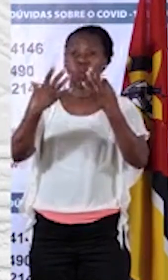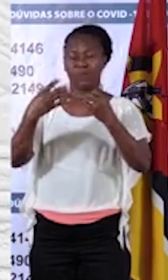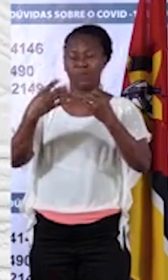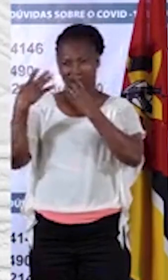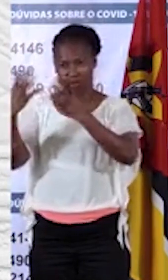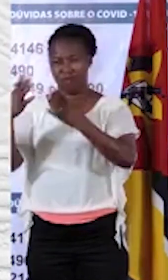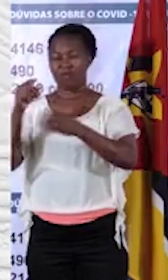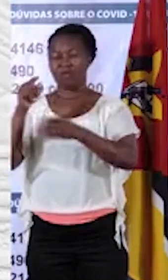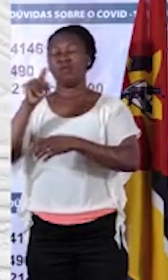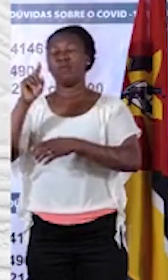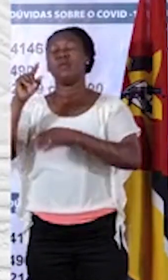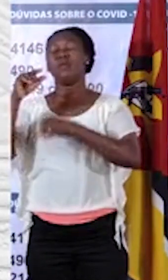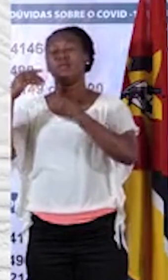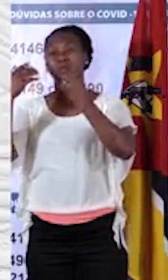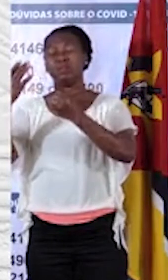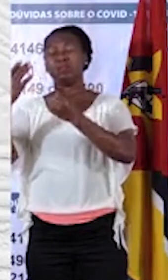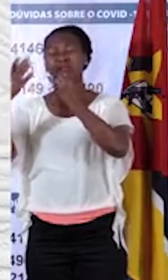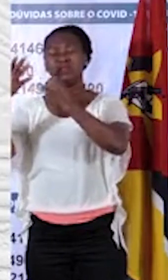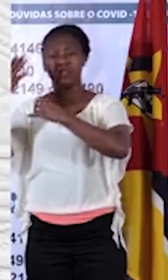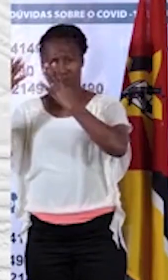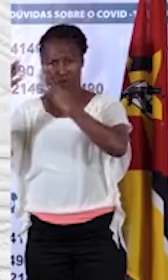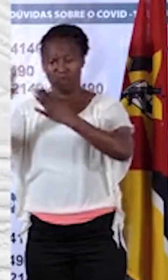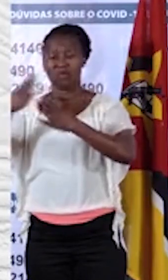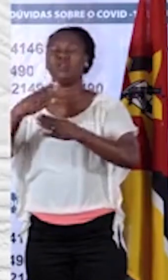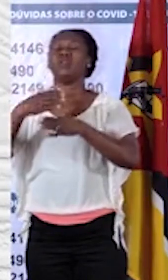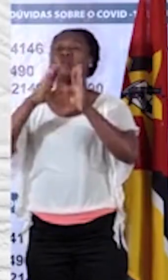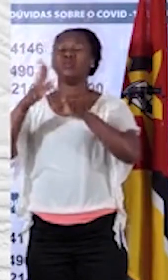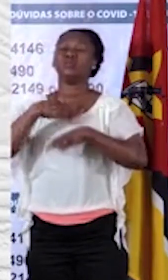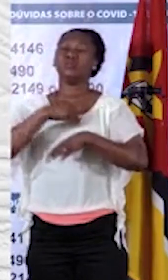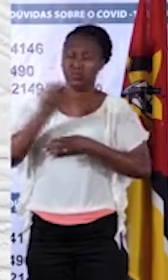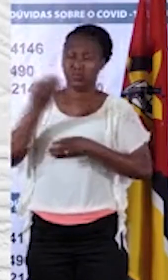89.369 casos ocorreram nas últimas 24 horas.